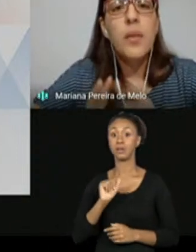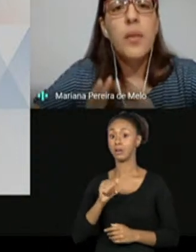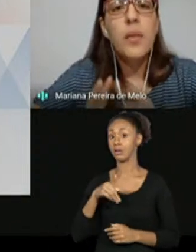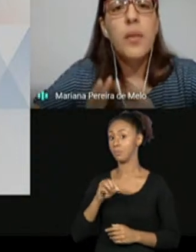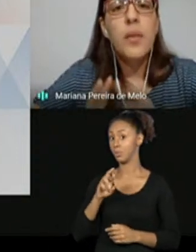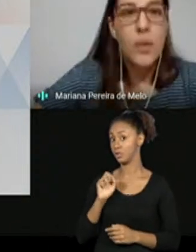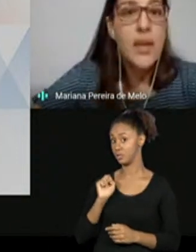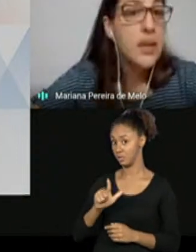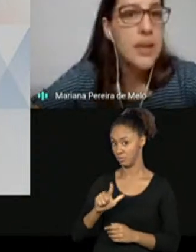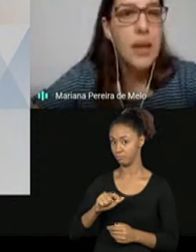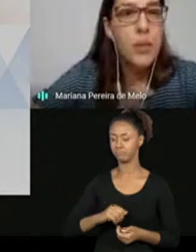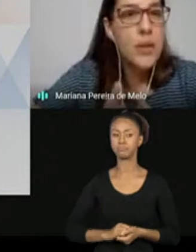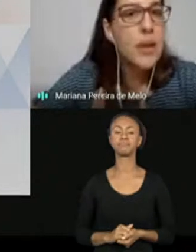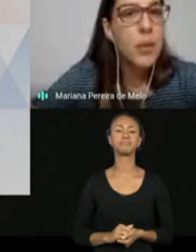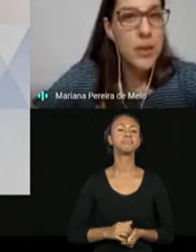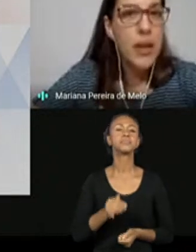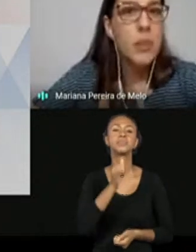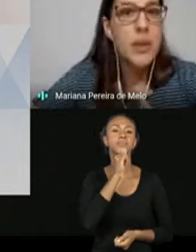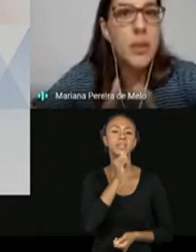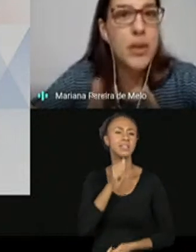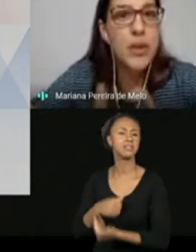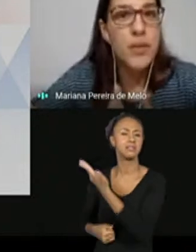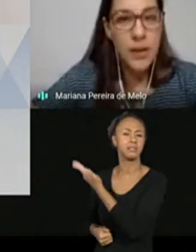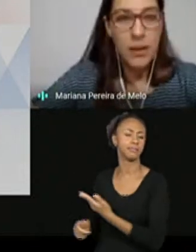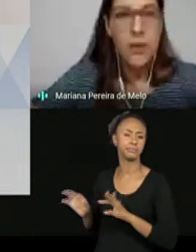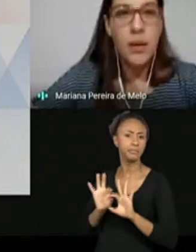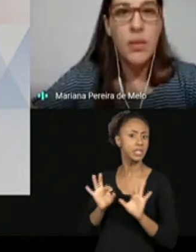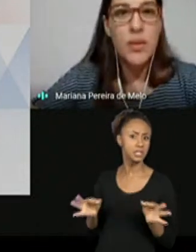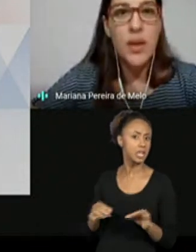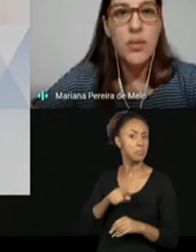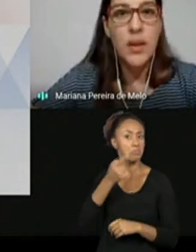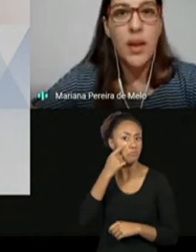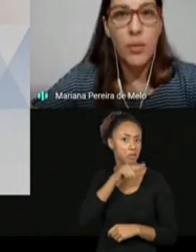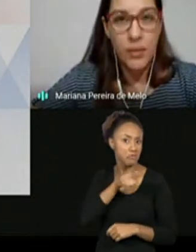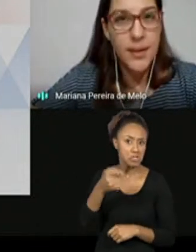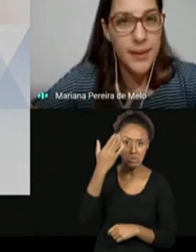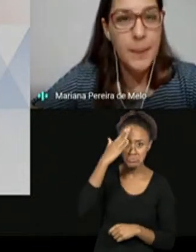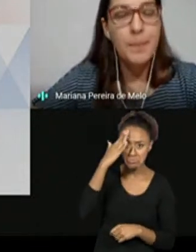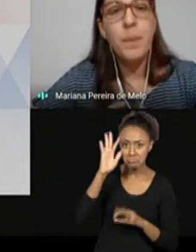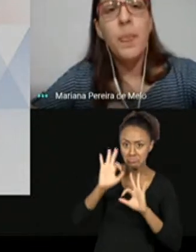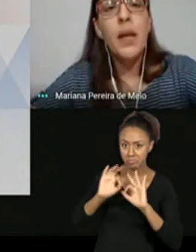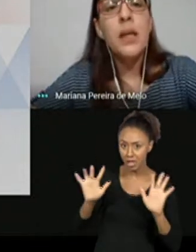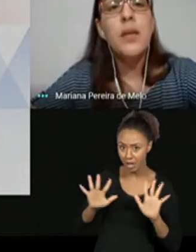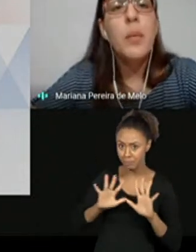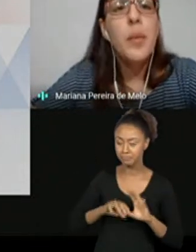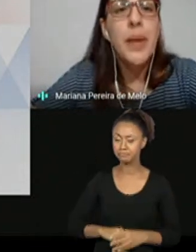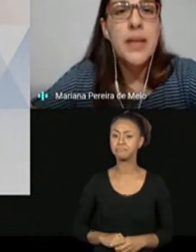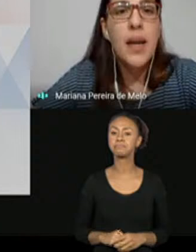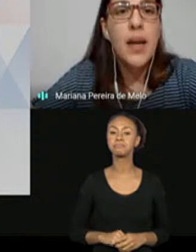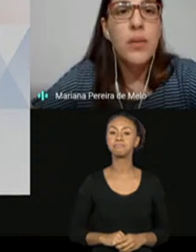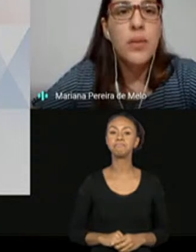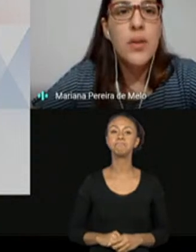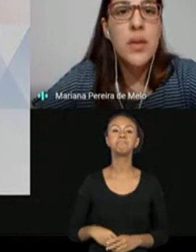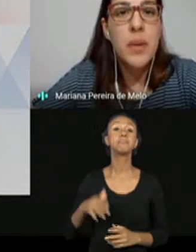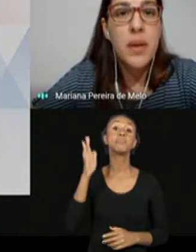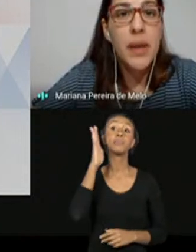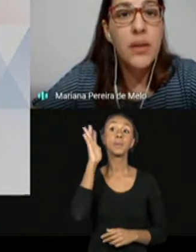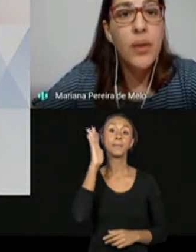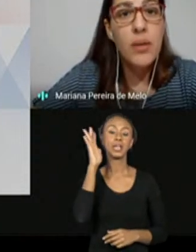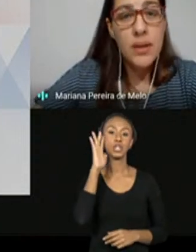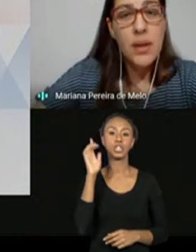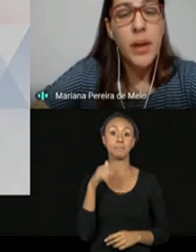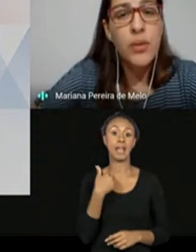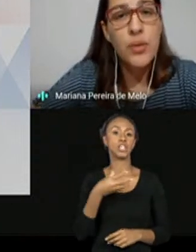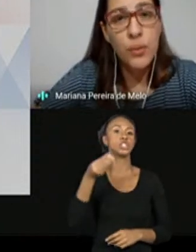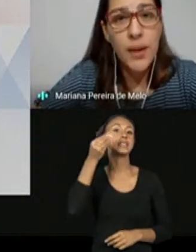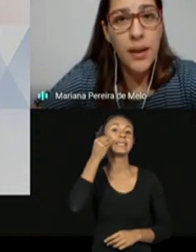Então, vamos pegar esse exemplo, um exemplo simples para a gente ver se entendeu os conceitos até agora, tá? Então, vamos pensar, o nosso experimento